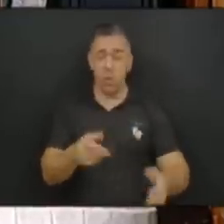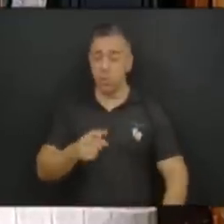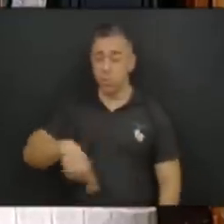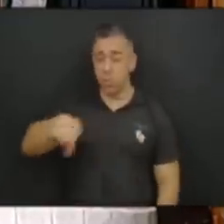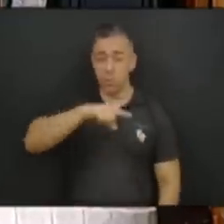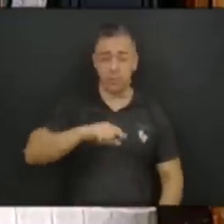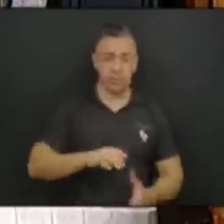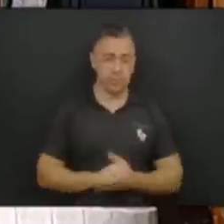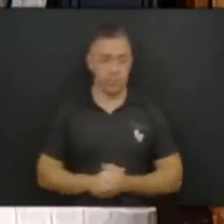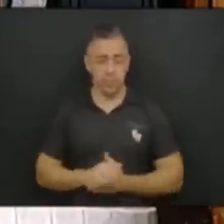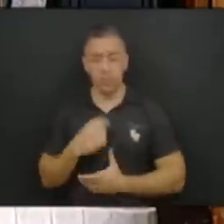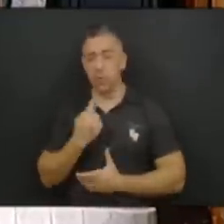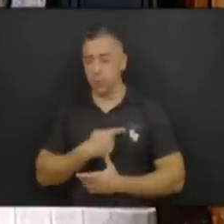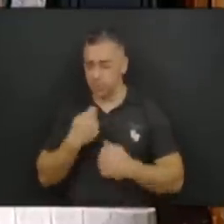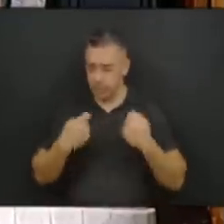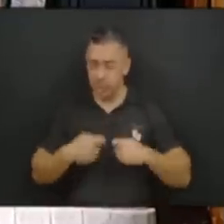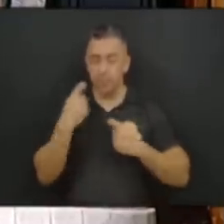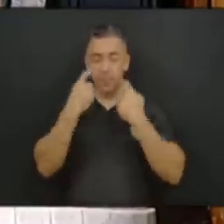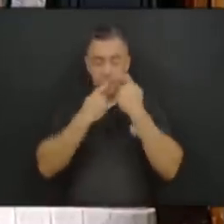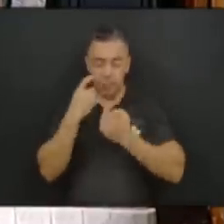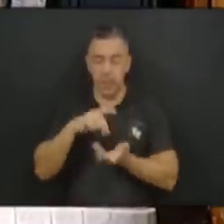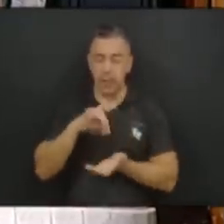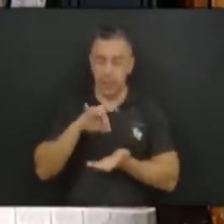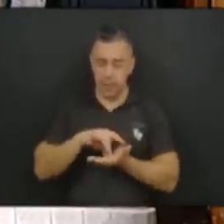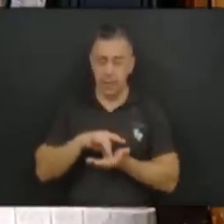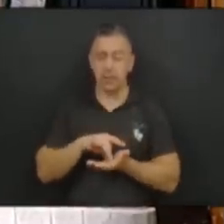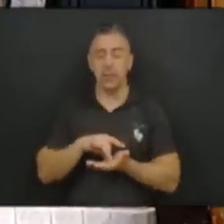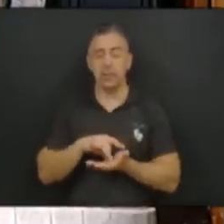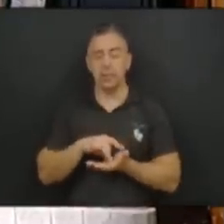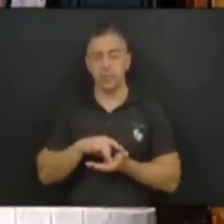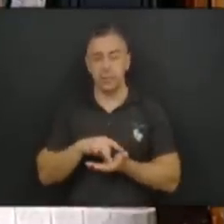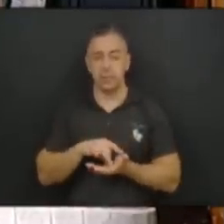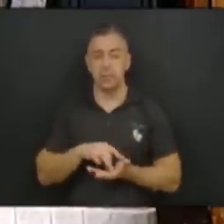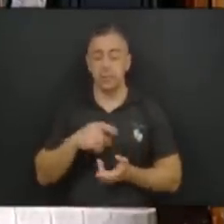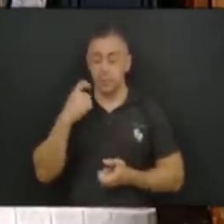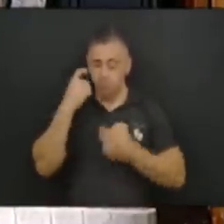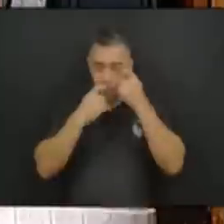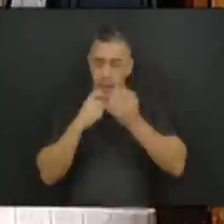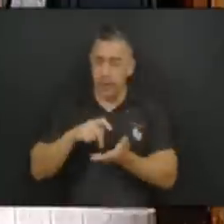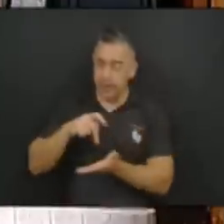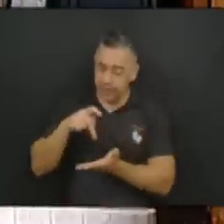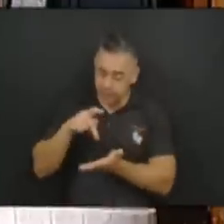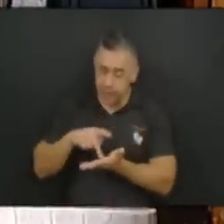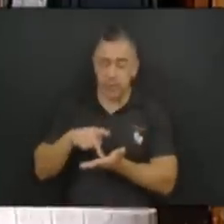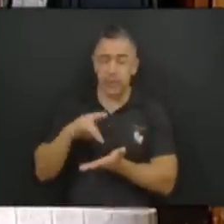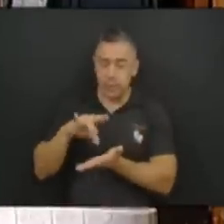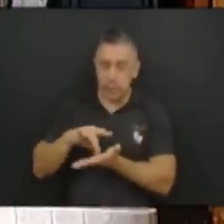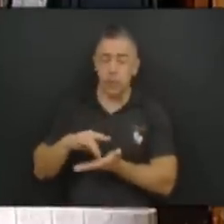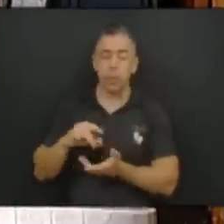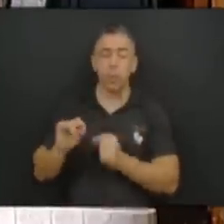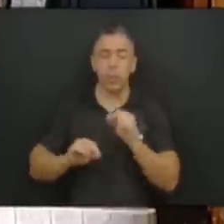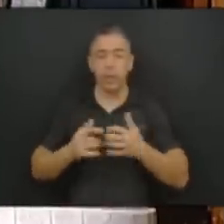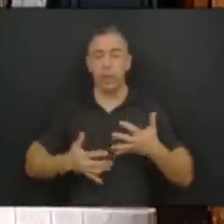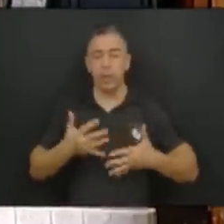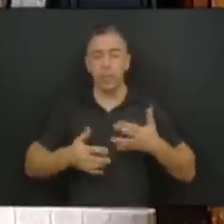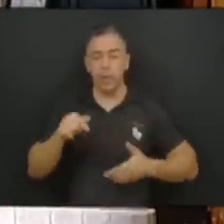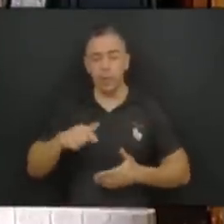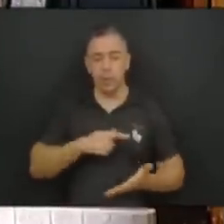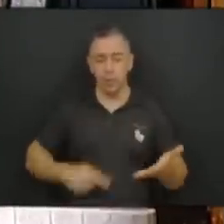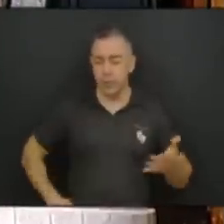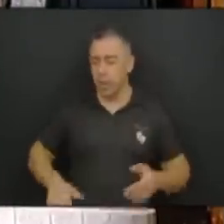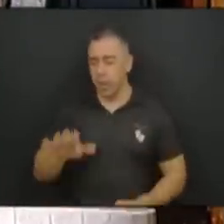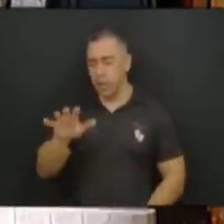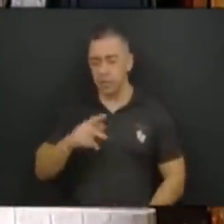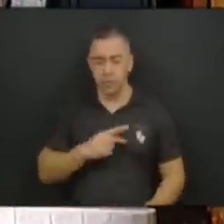nós temos que nos preocupar com a realidade EA realidade que anda atrapalhando este governo